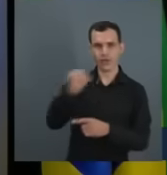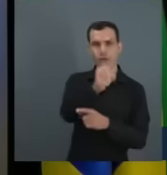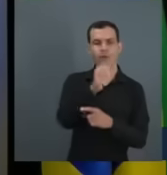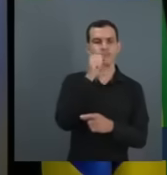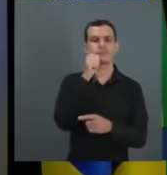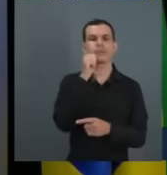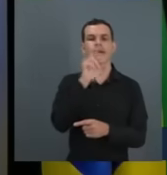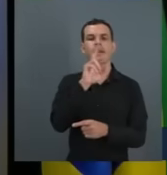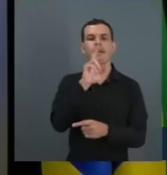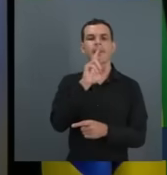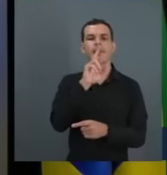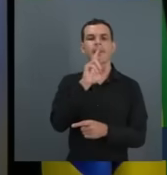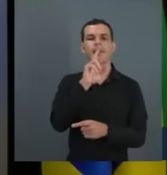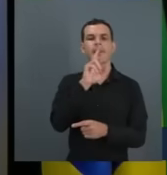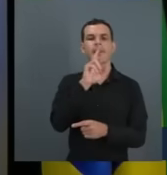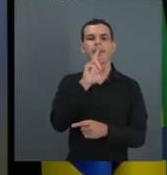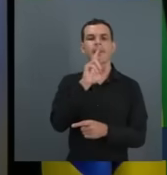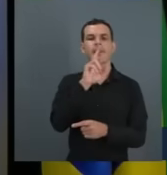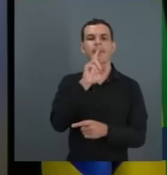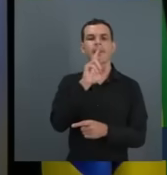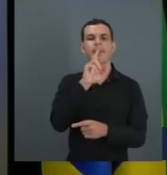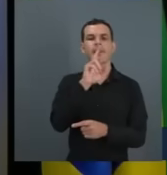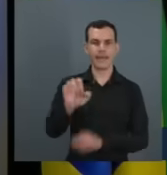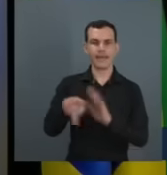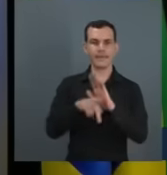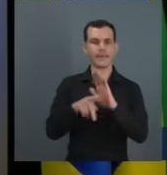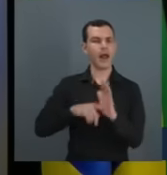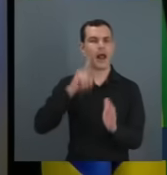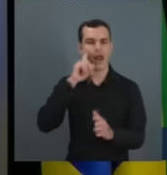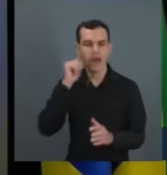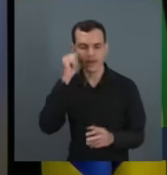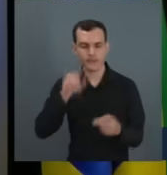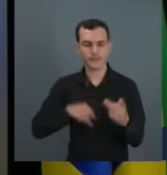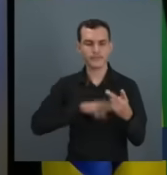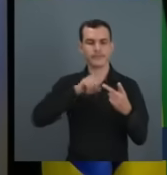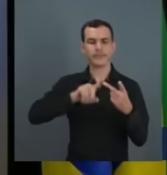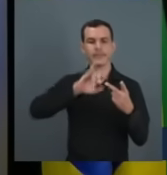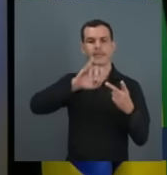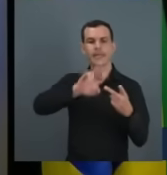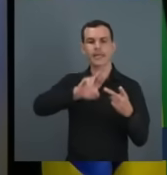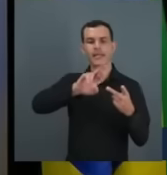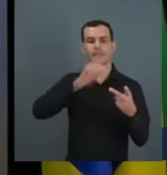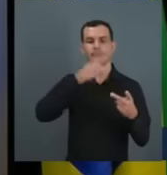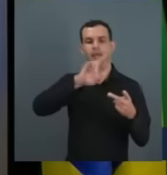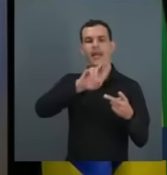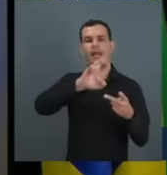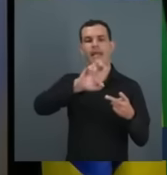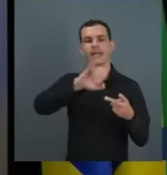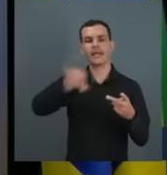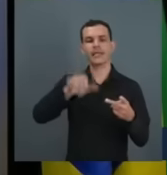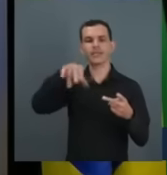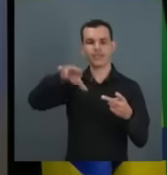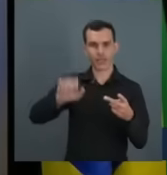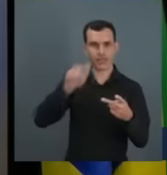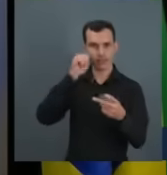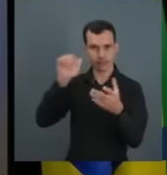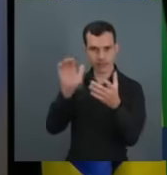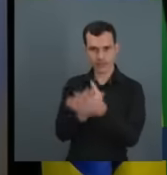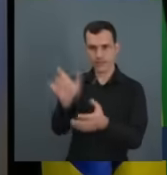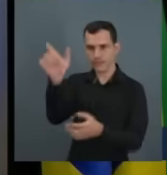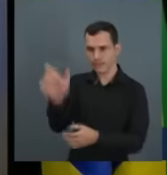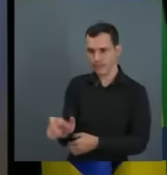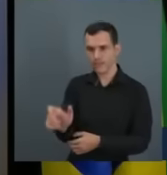Calheiros. Nós temos também a senhora Rejane Dias, esposa do ministro do Desenvolvimento Social, Wellington